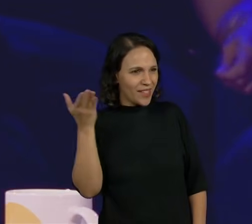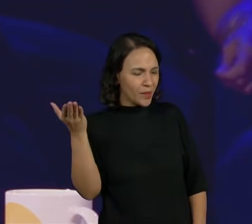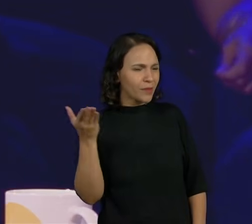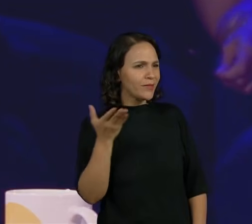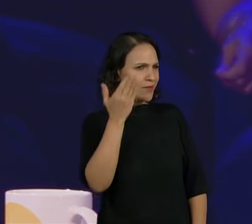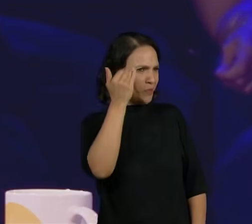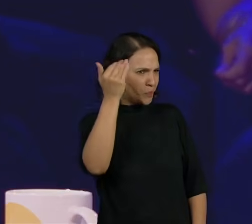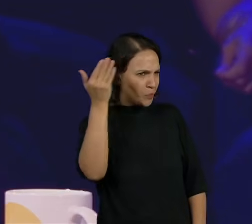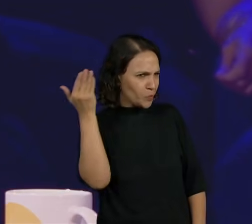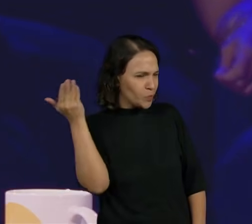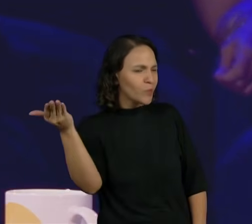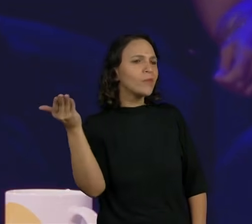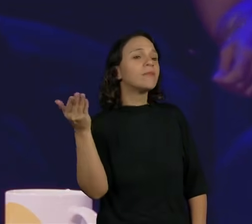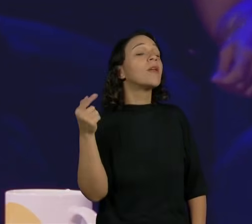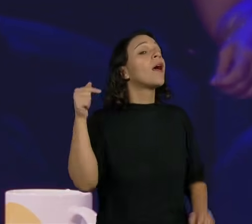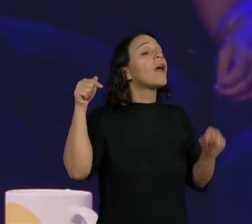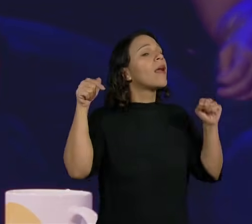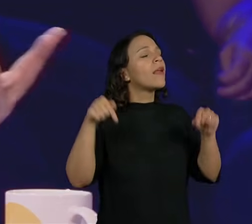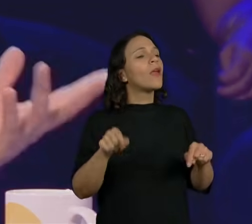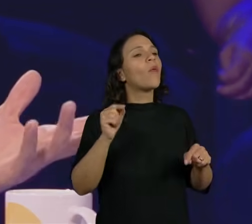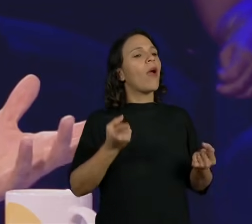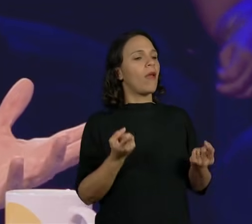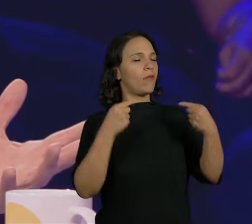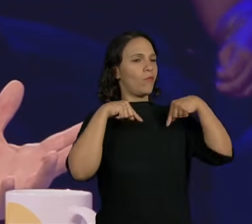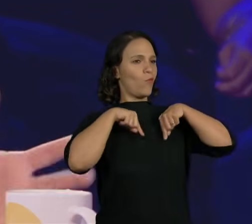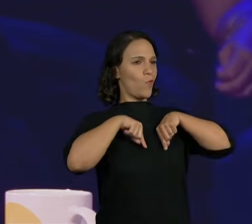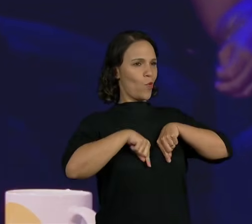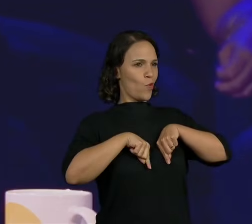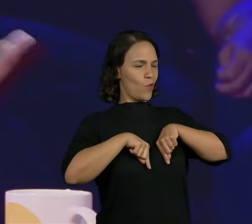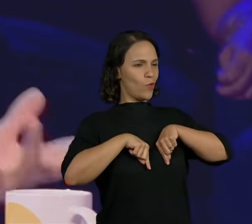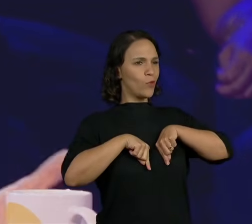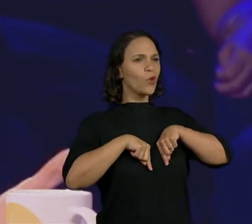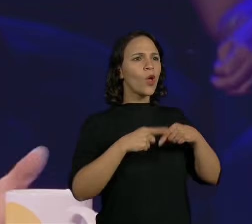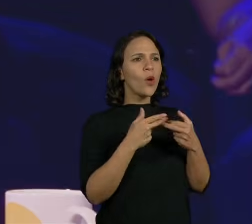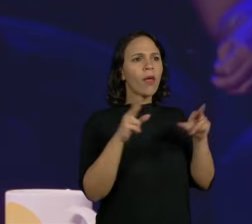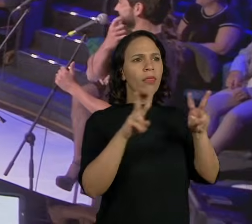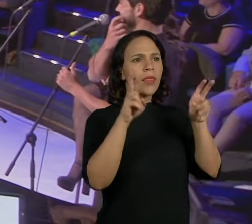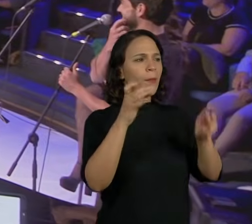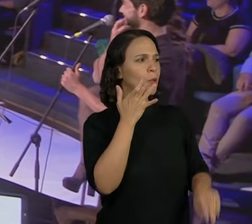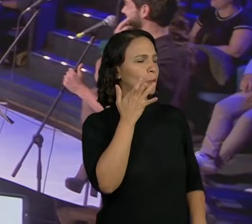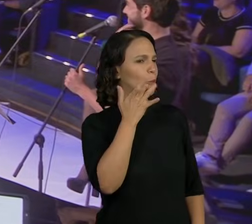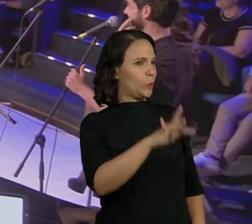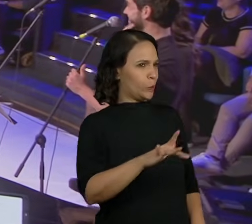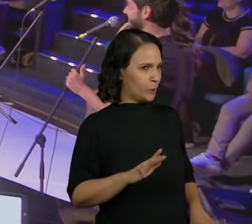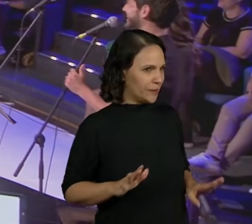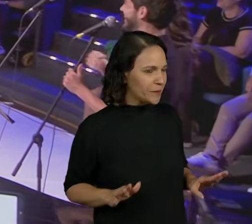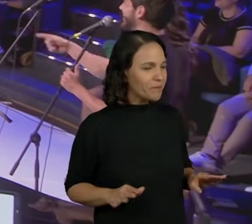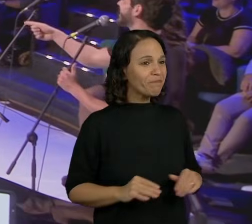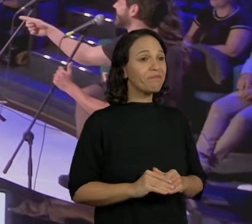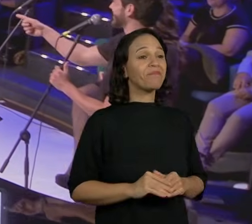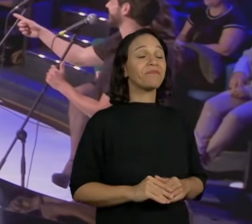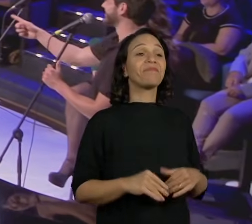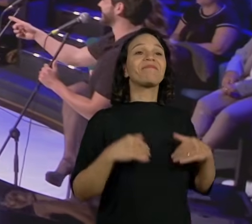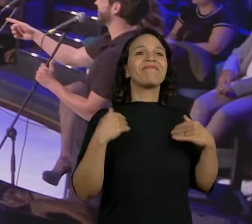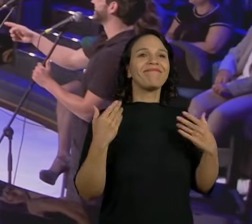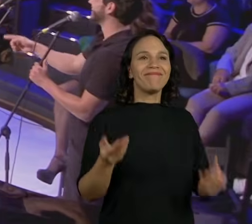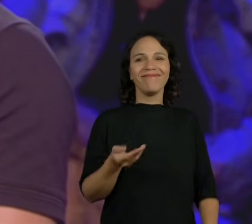tal, ele aqui no programa, ele é o antropólogo das causas espinhosas, né, André? E eu queria te